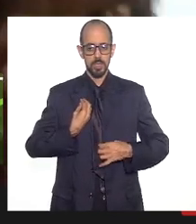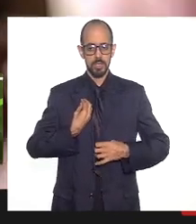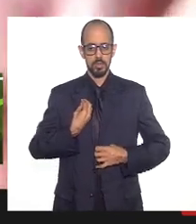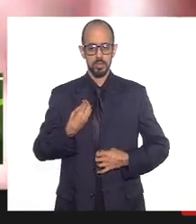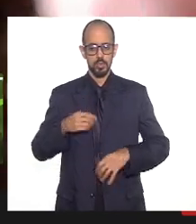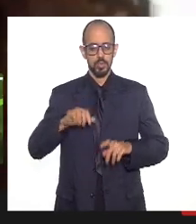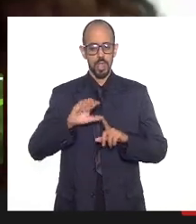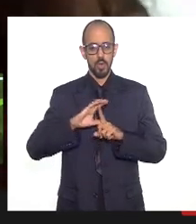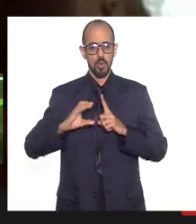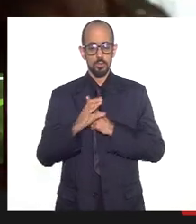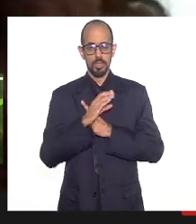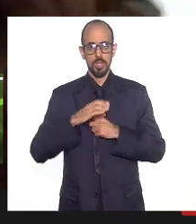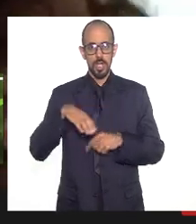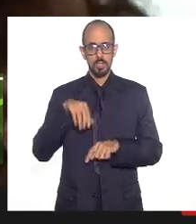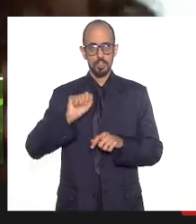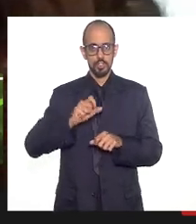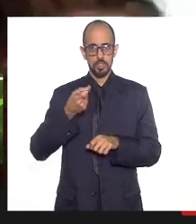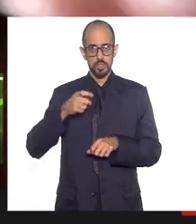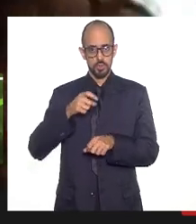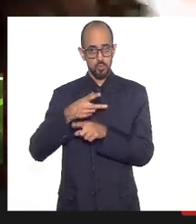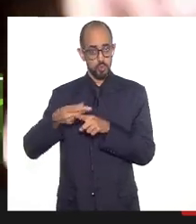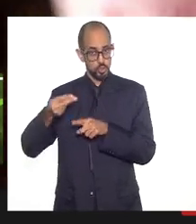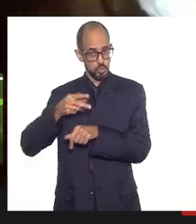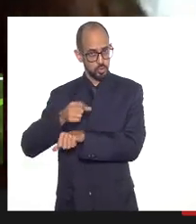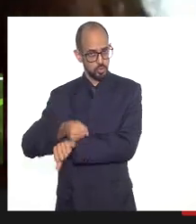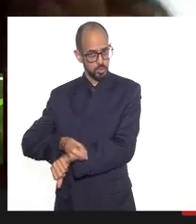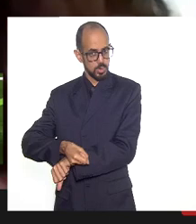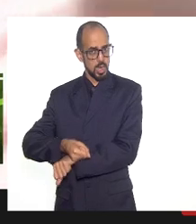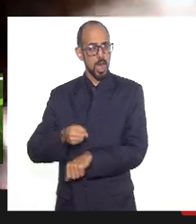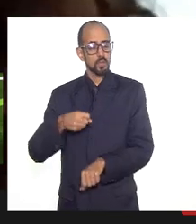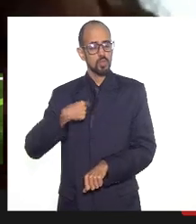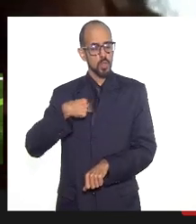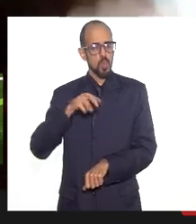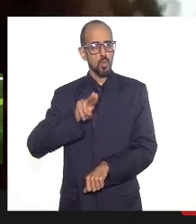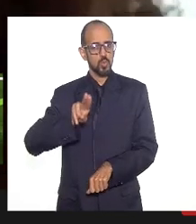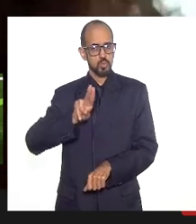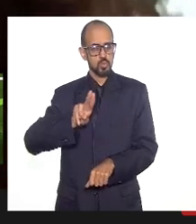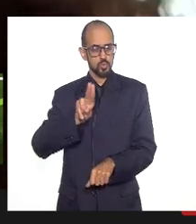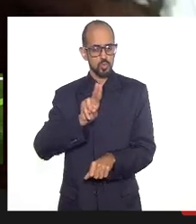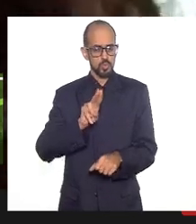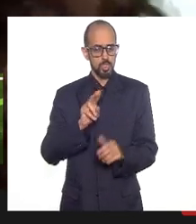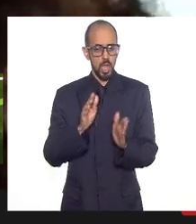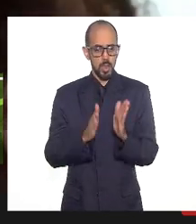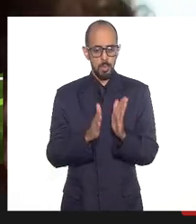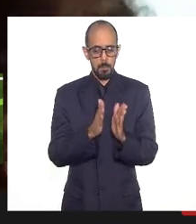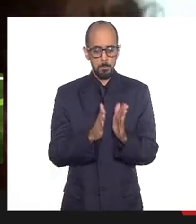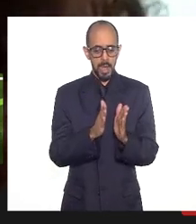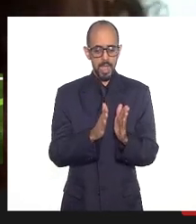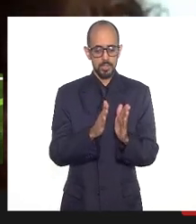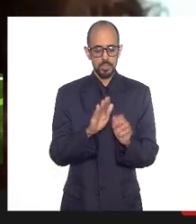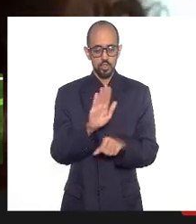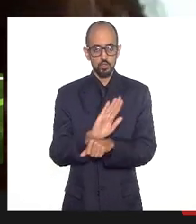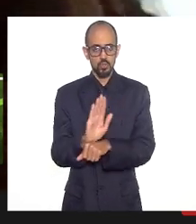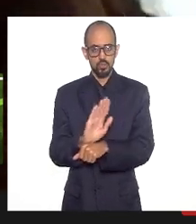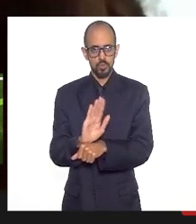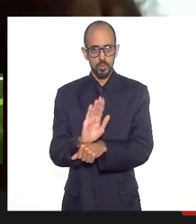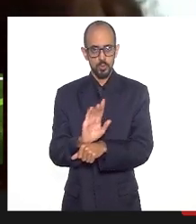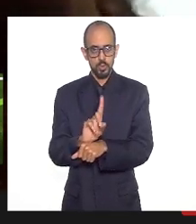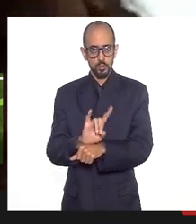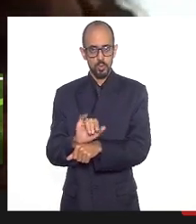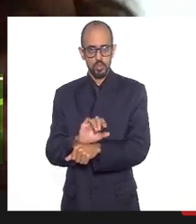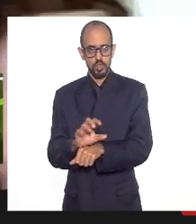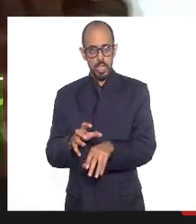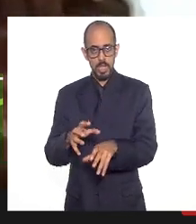usei, Toninho, um trechinho, né? Nós temos um filme com o Dia da Posse do Quilombo, e